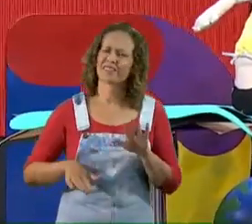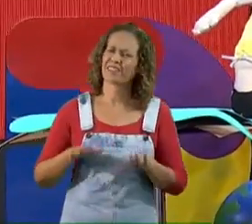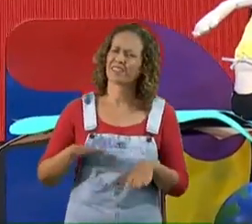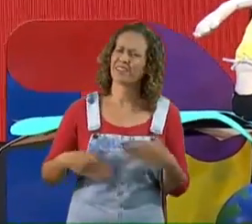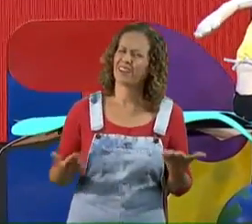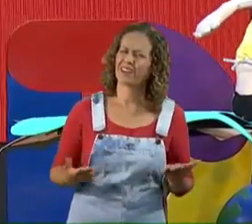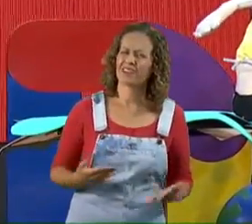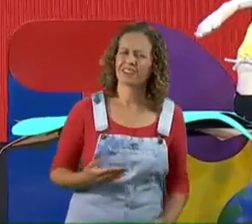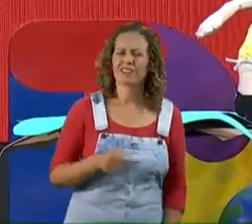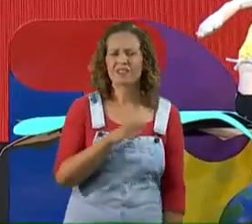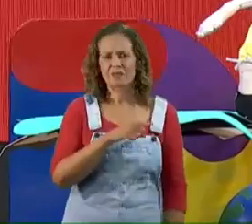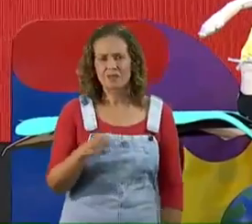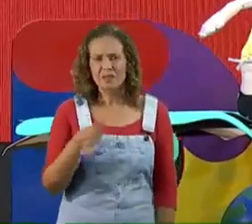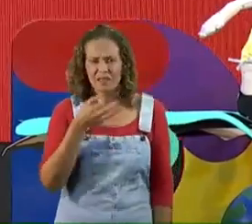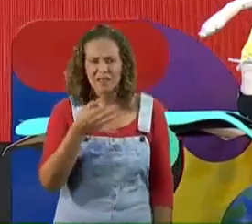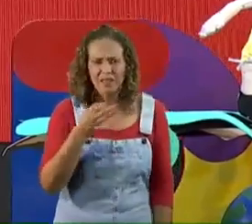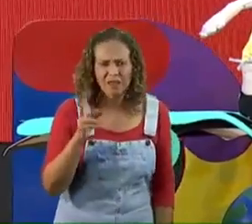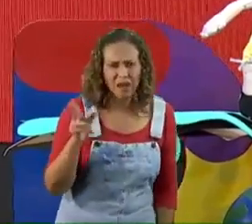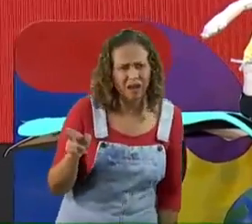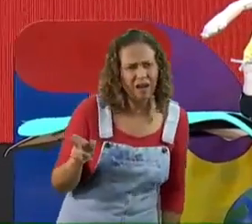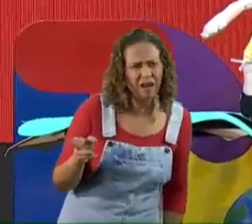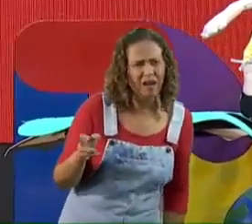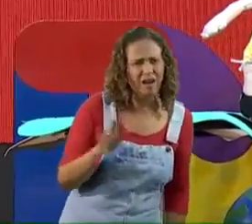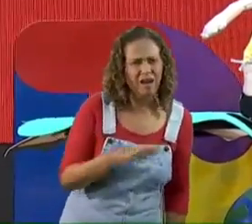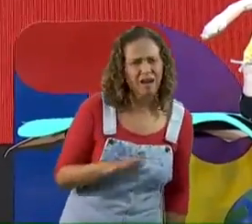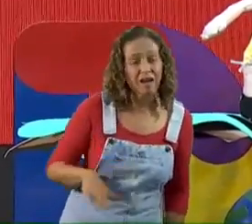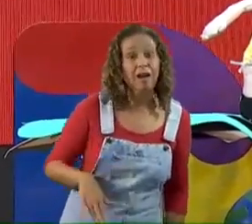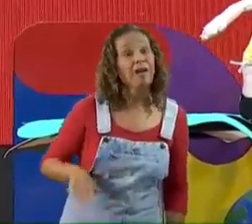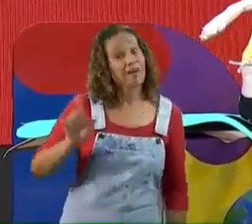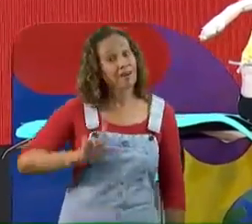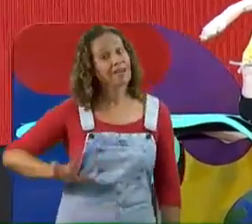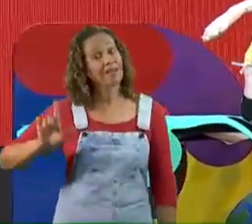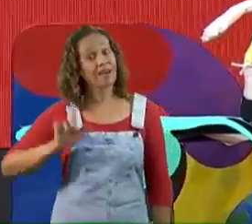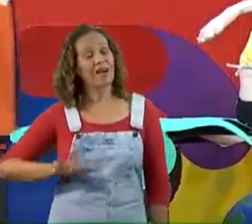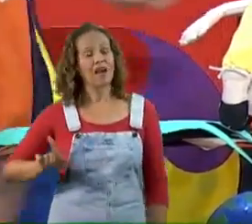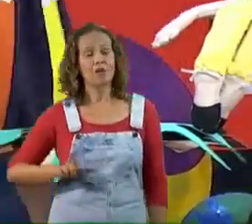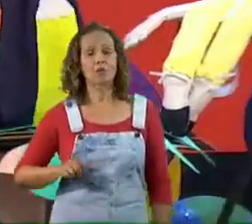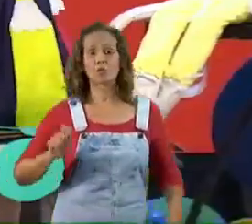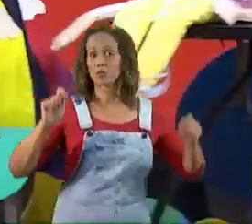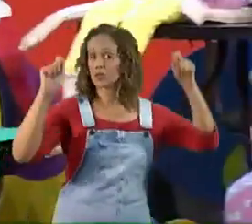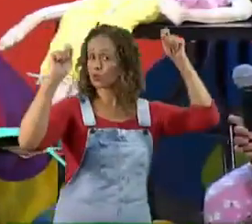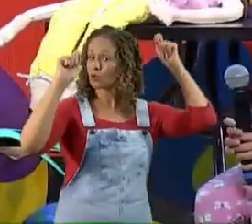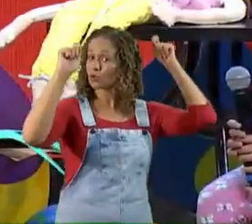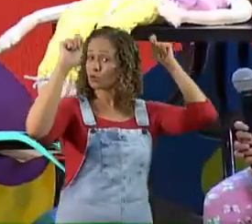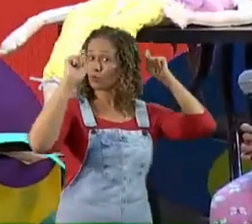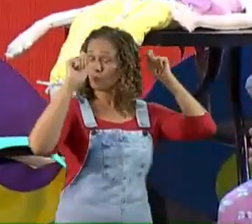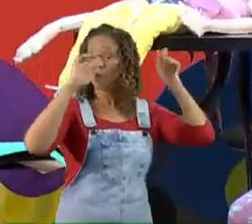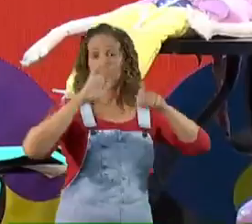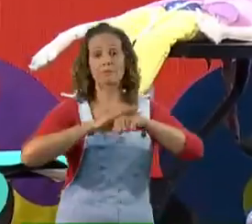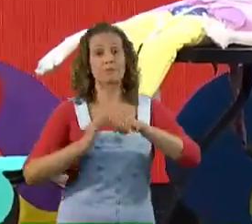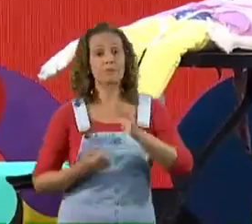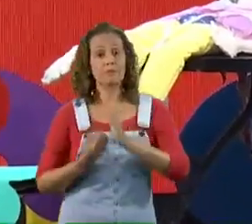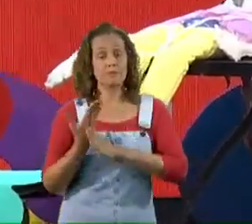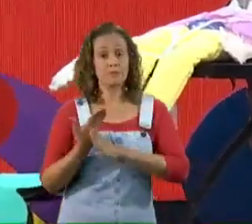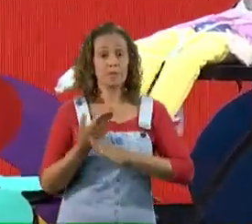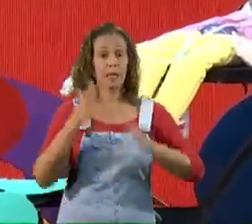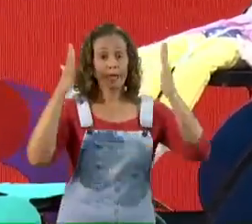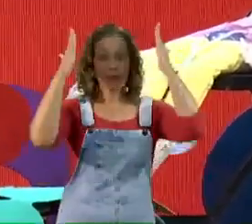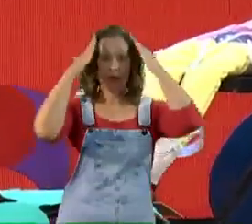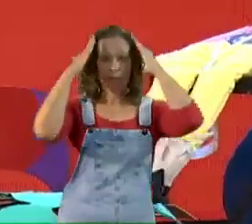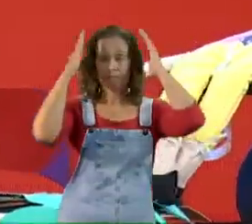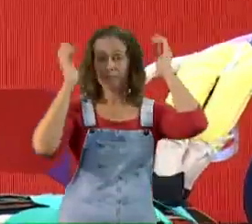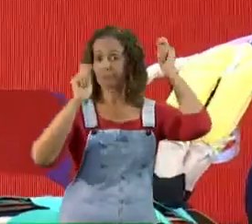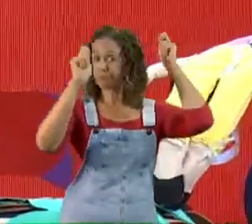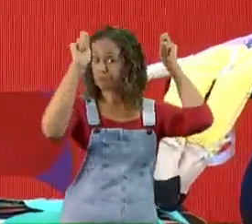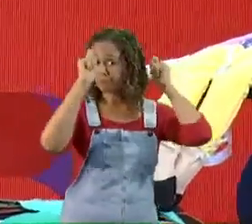Você também acha isso, crianças? É claro! O chapéu foi criado para colocar na cabeça.